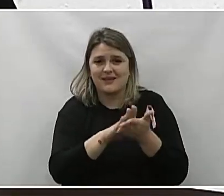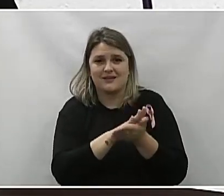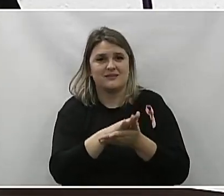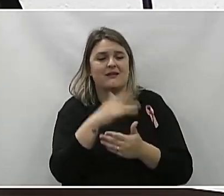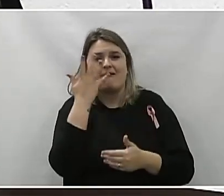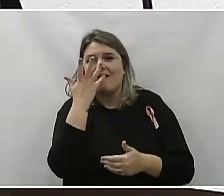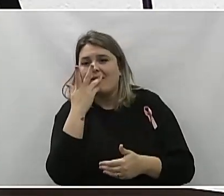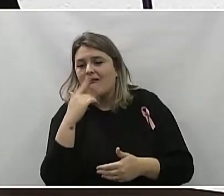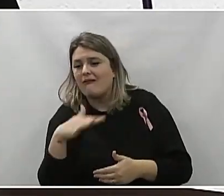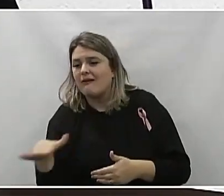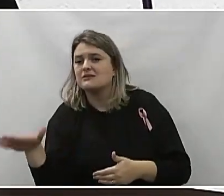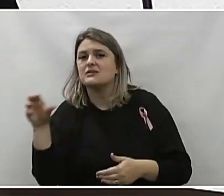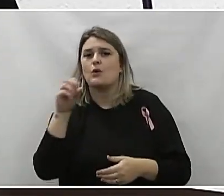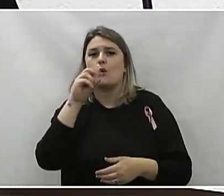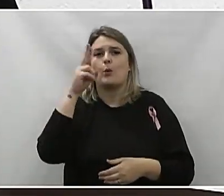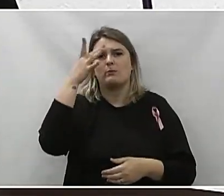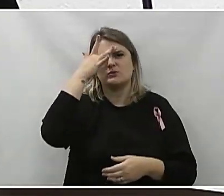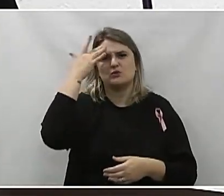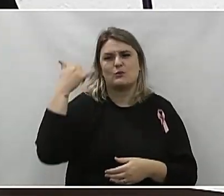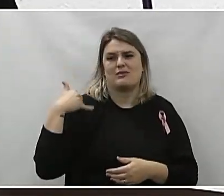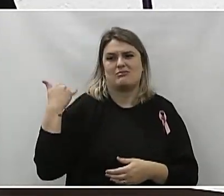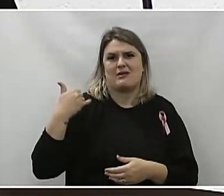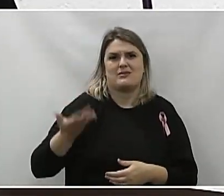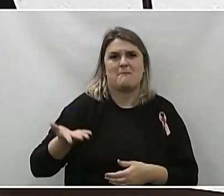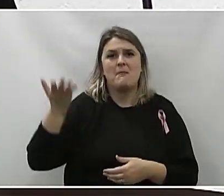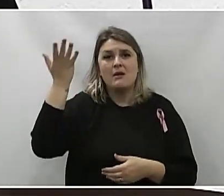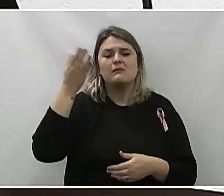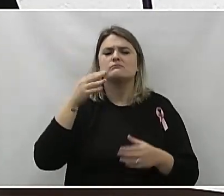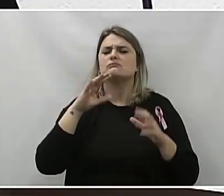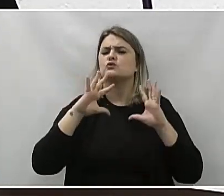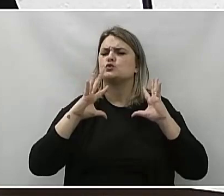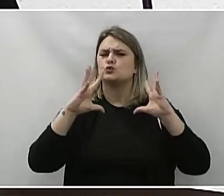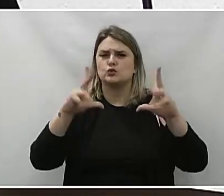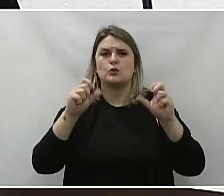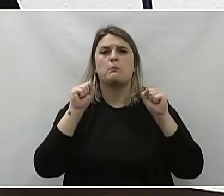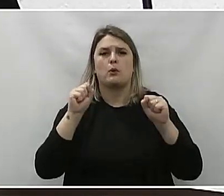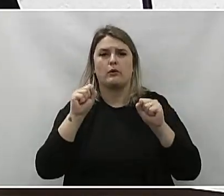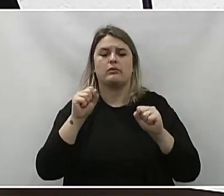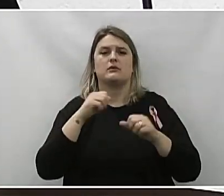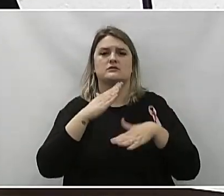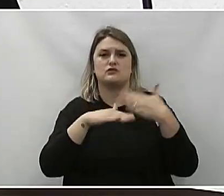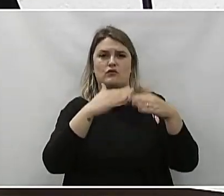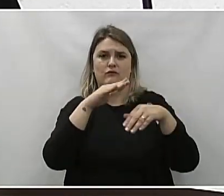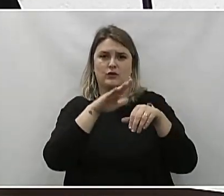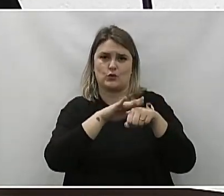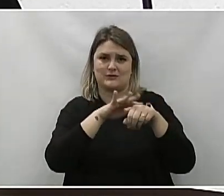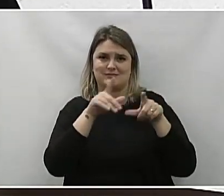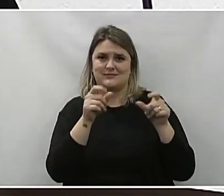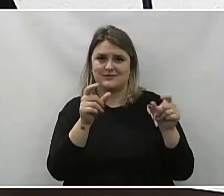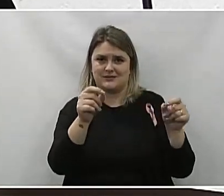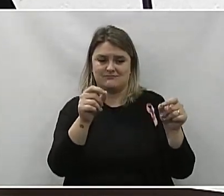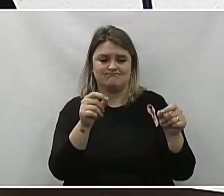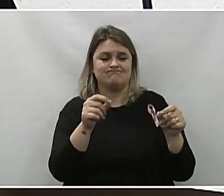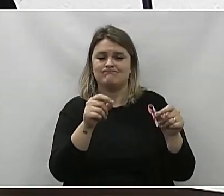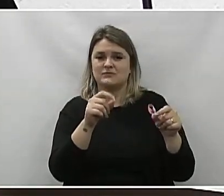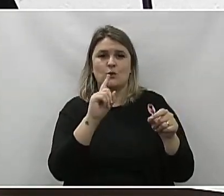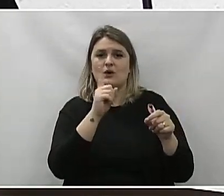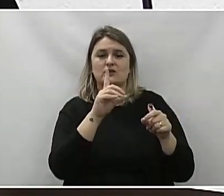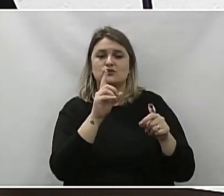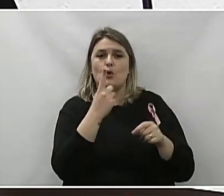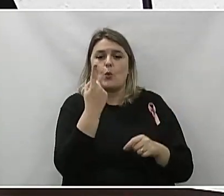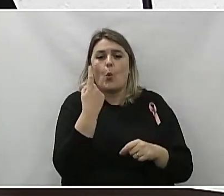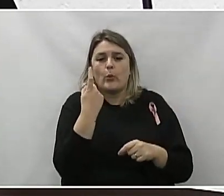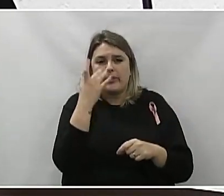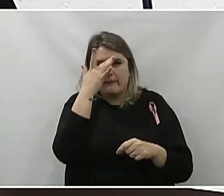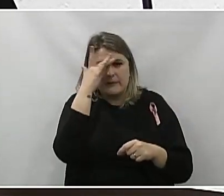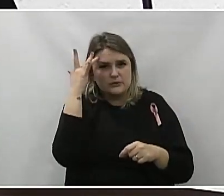criança ou idoso todo mundo pode ter câncer e isso é uma doença que não atinge só a família